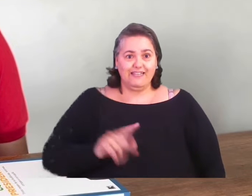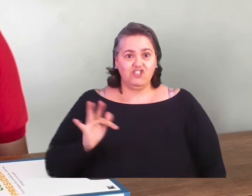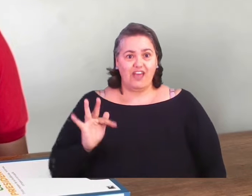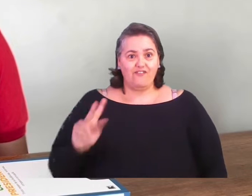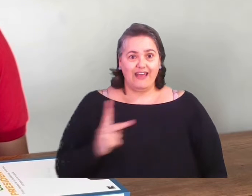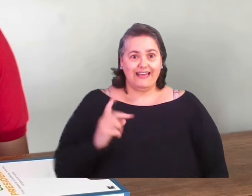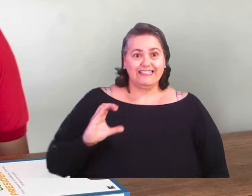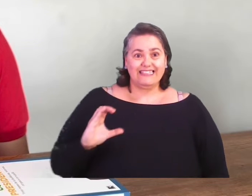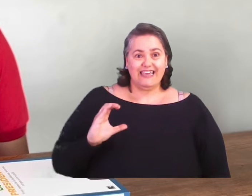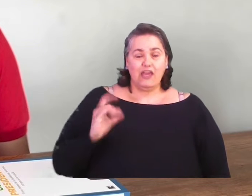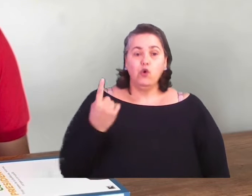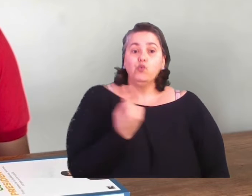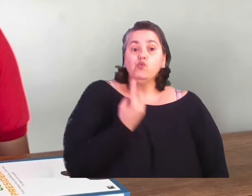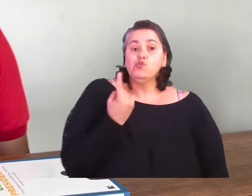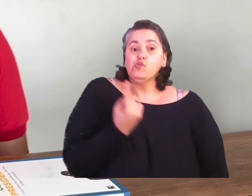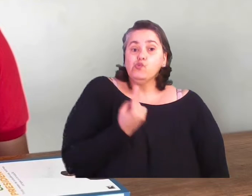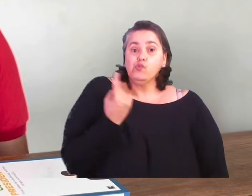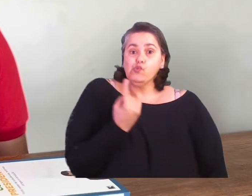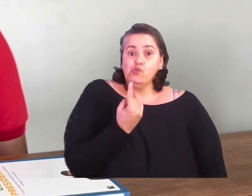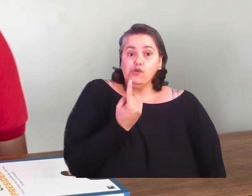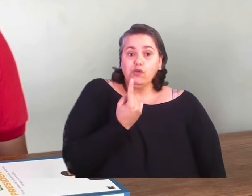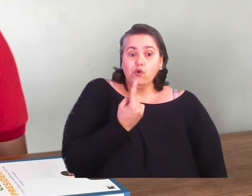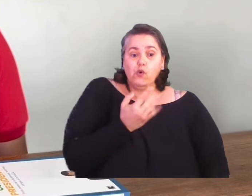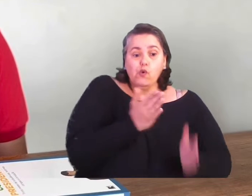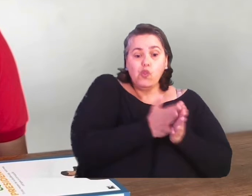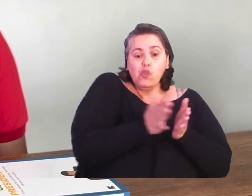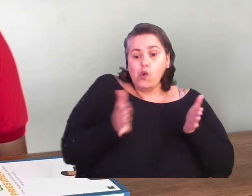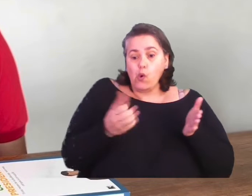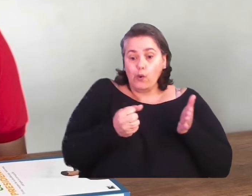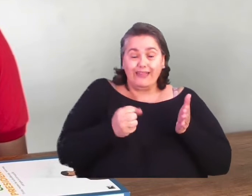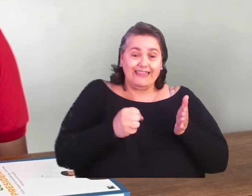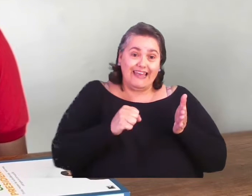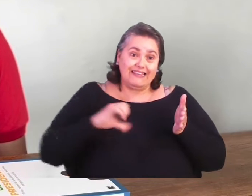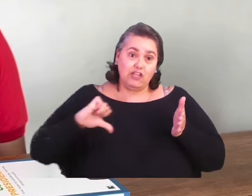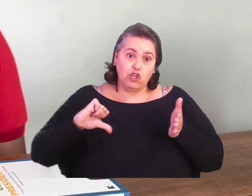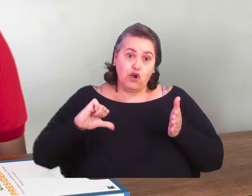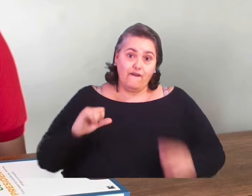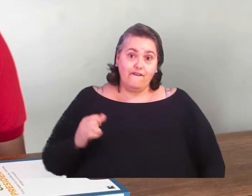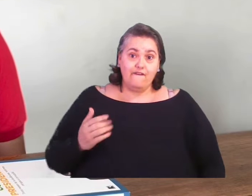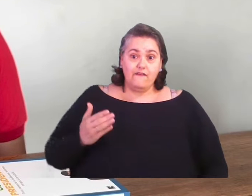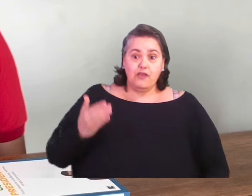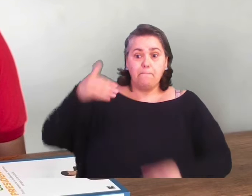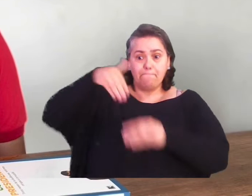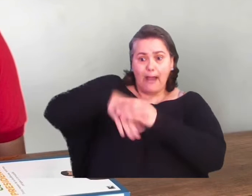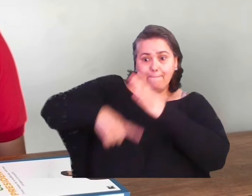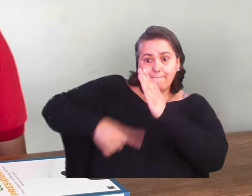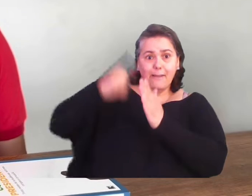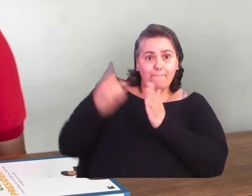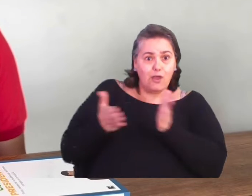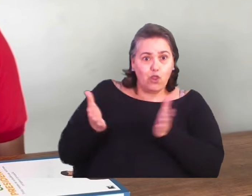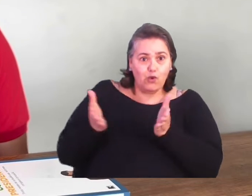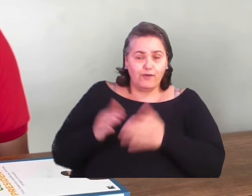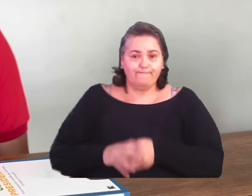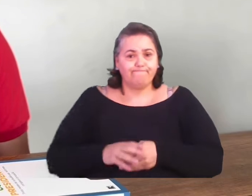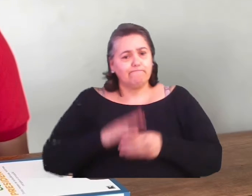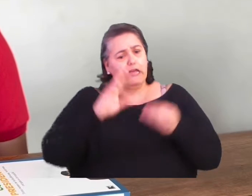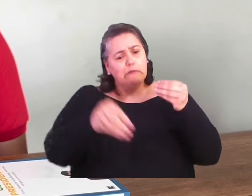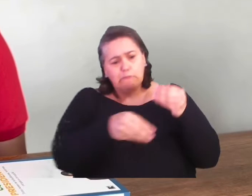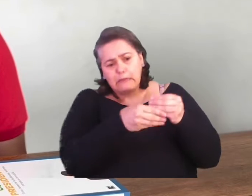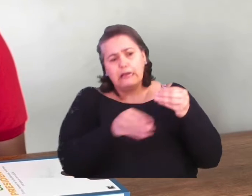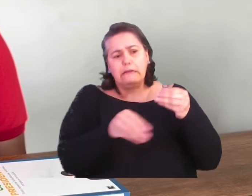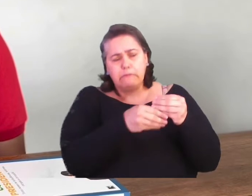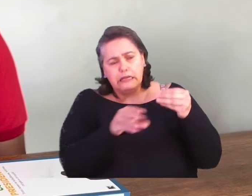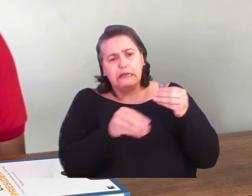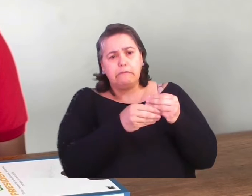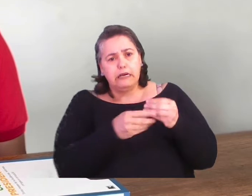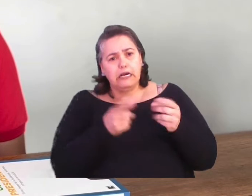Henrique foi o único desde 1989 que ganhou a eleição no primeiro turno. Bom, feitas essas